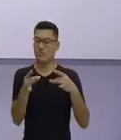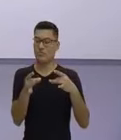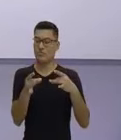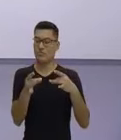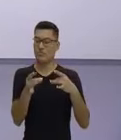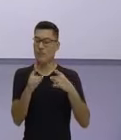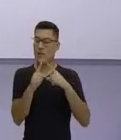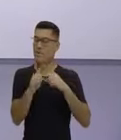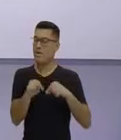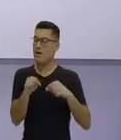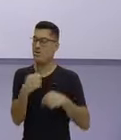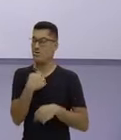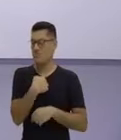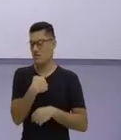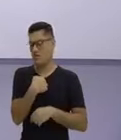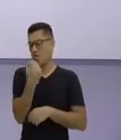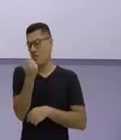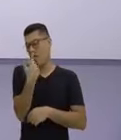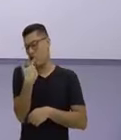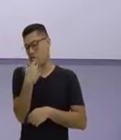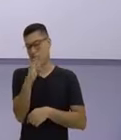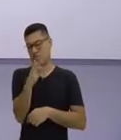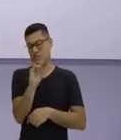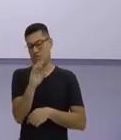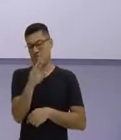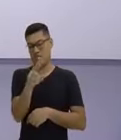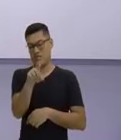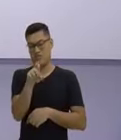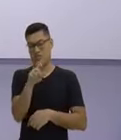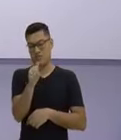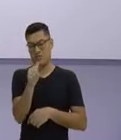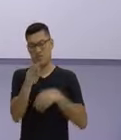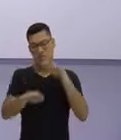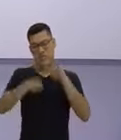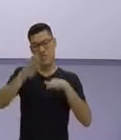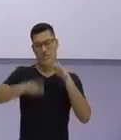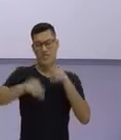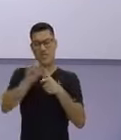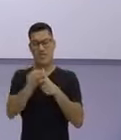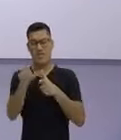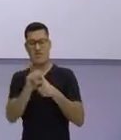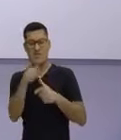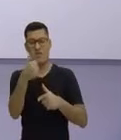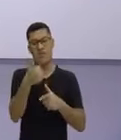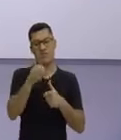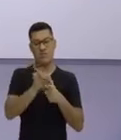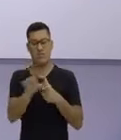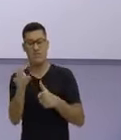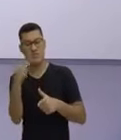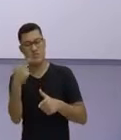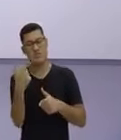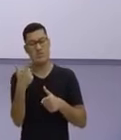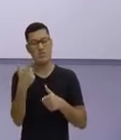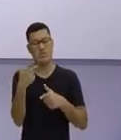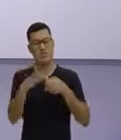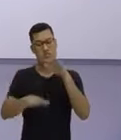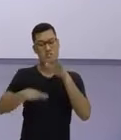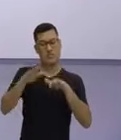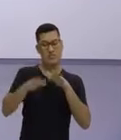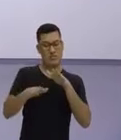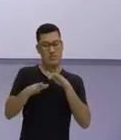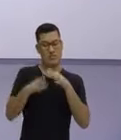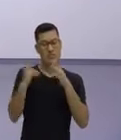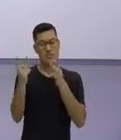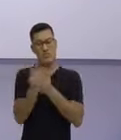fixa. Ou seja, não depende se vai vender uma, se vai vender duas, se vai ter isso, se vai ter aquilo. Aquilo é fixo. Aí, no caso,